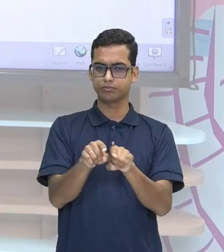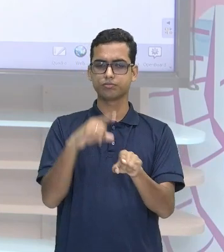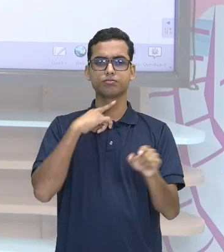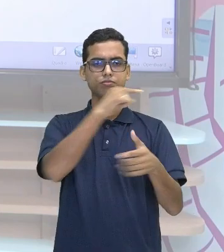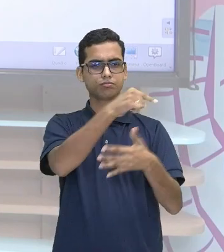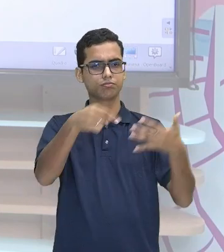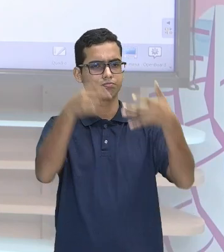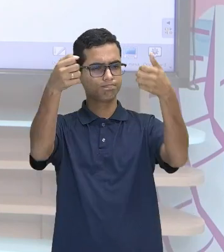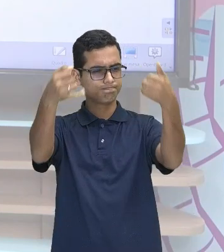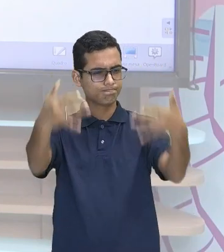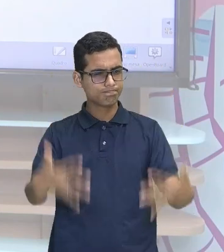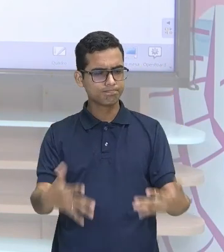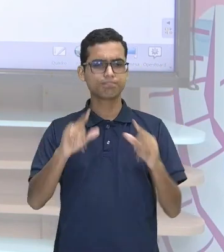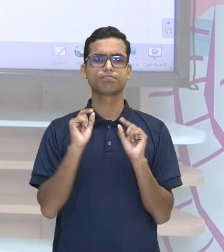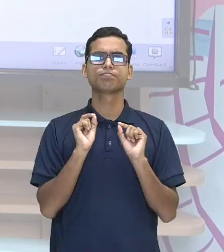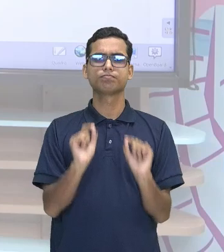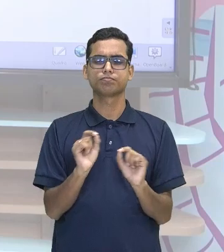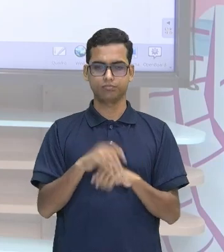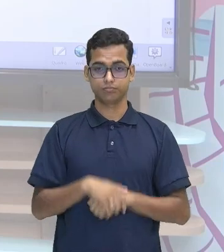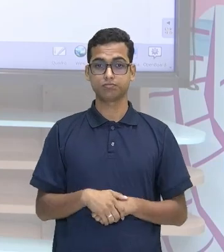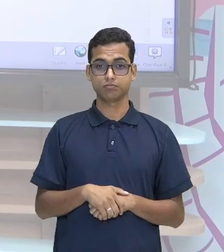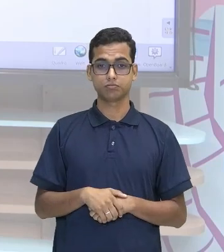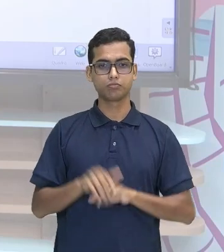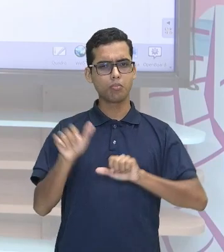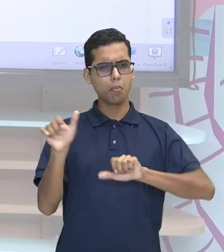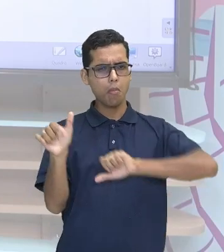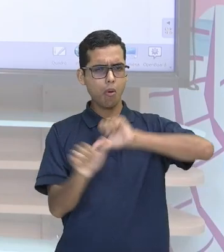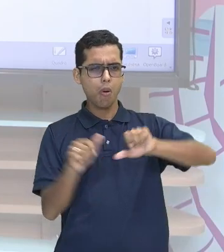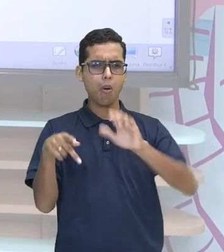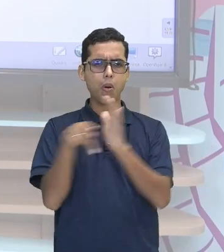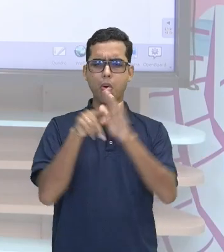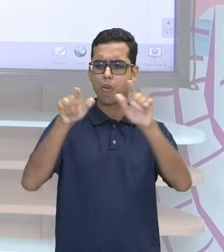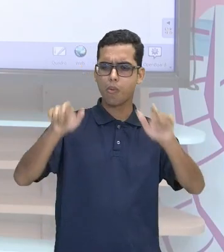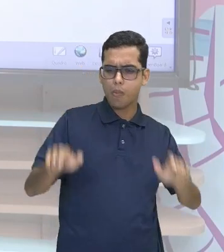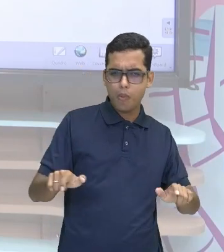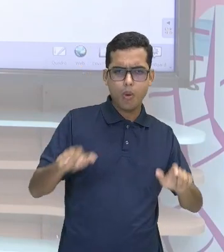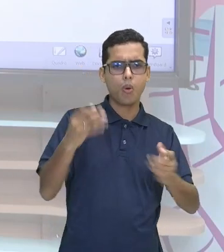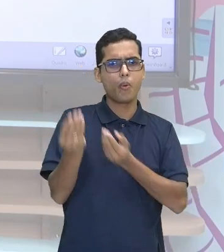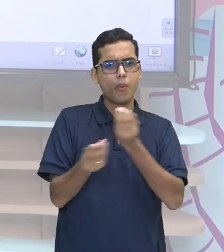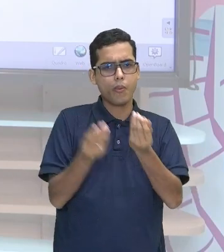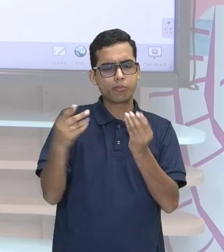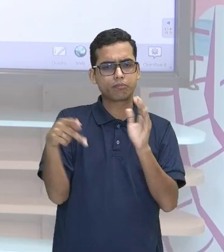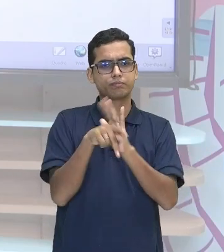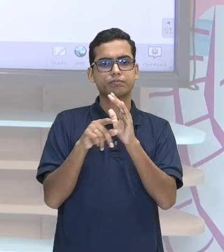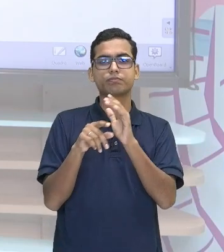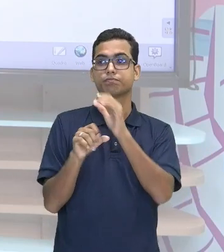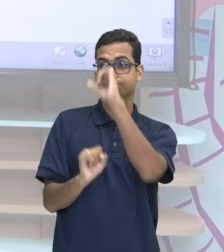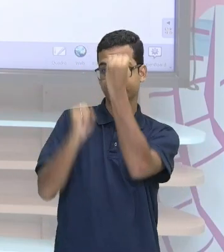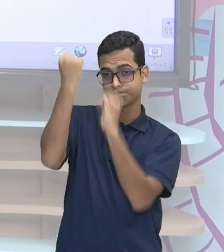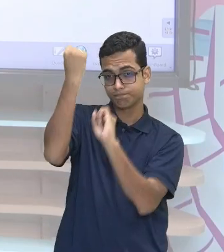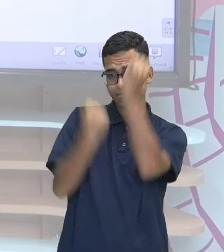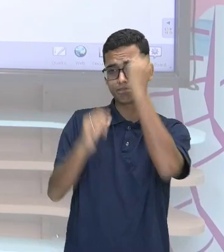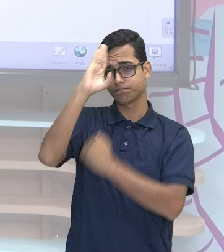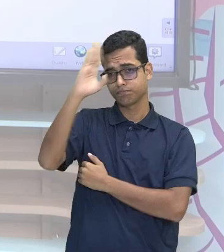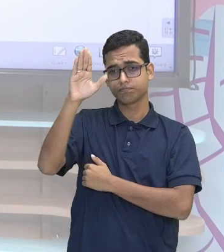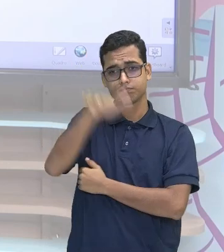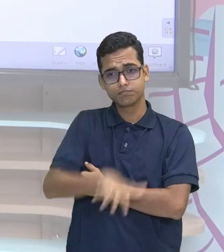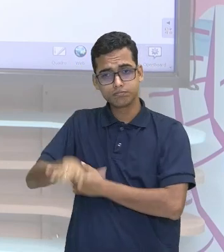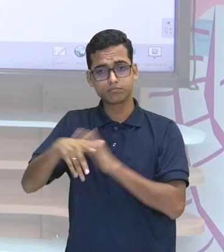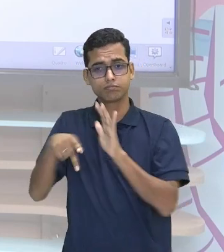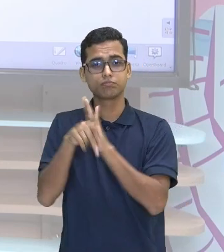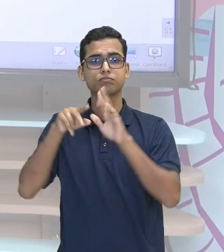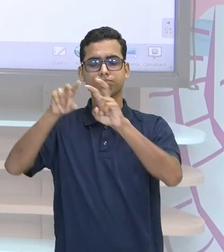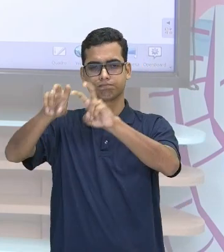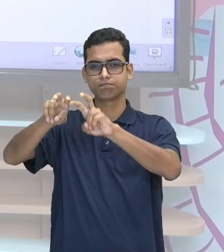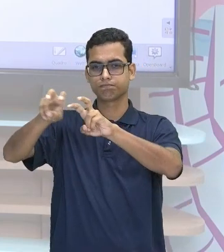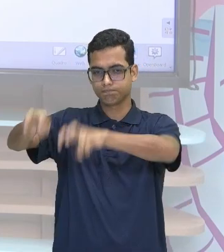também algumas questões dessa mudança dessa paisagem, né, com a chegada ali da indústria, principalmente no meio rural. E aí